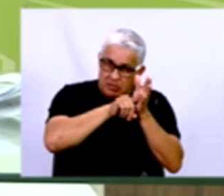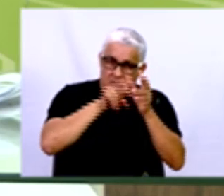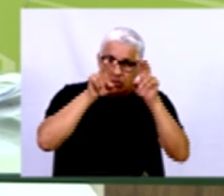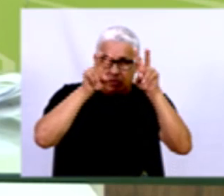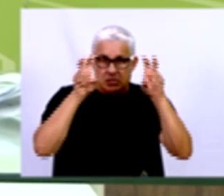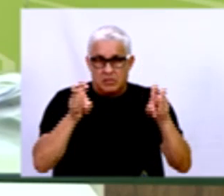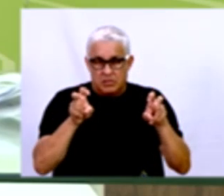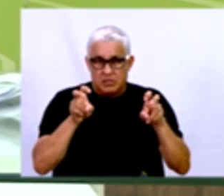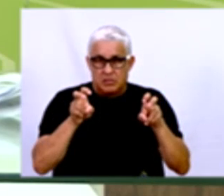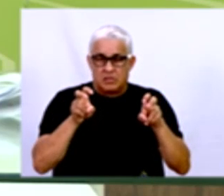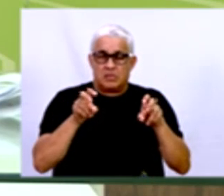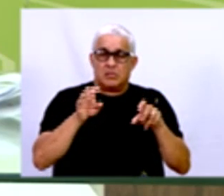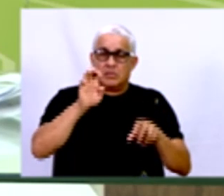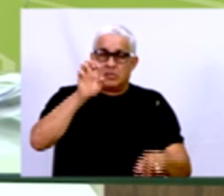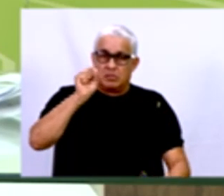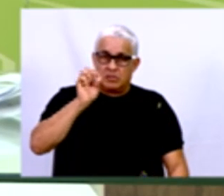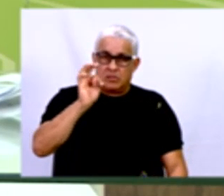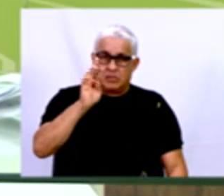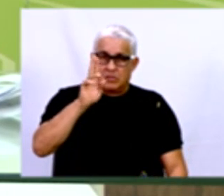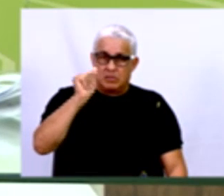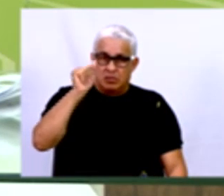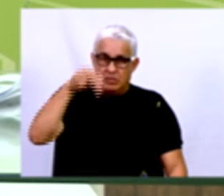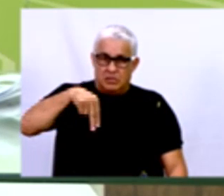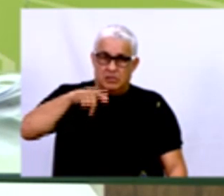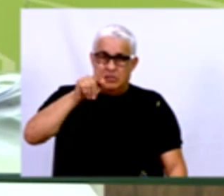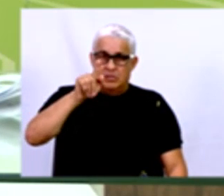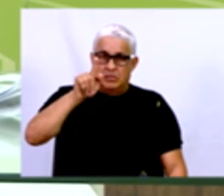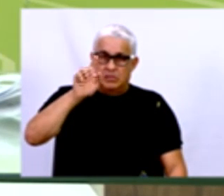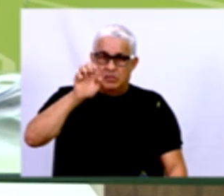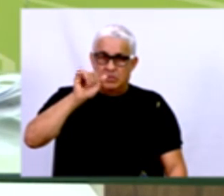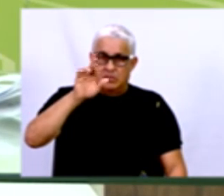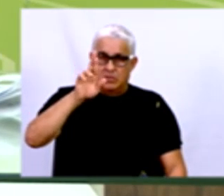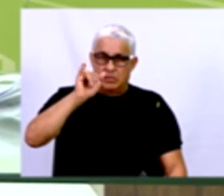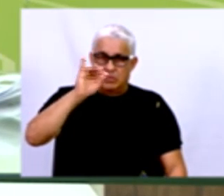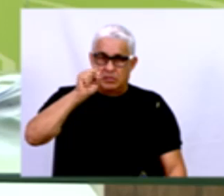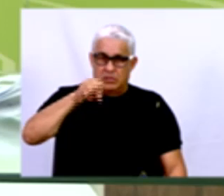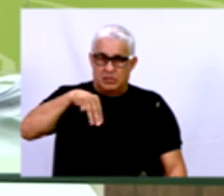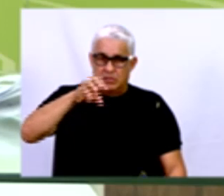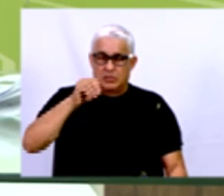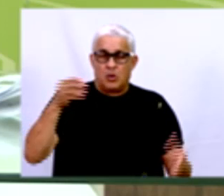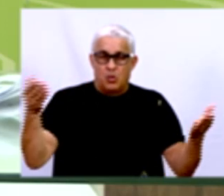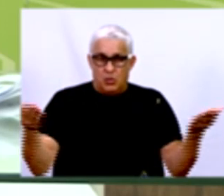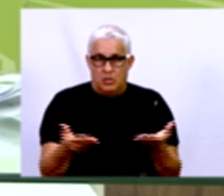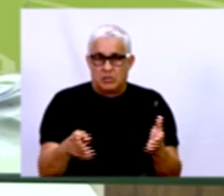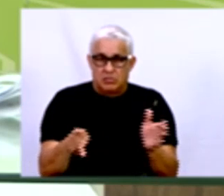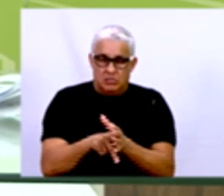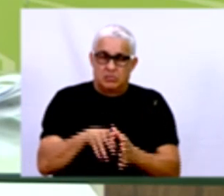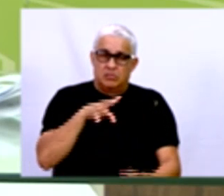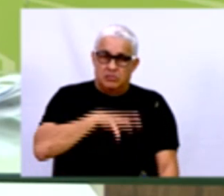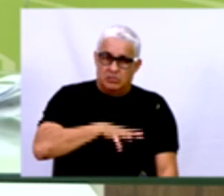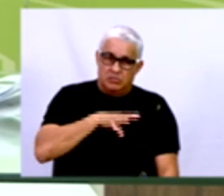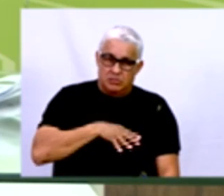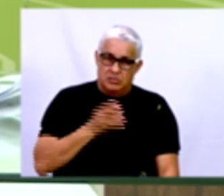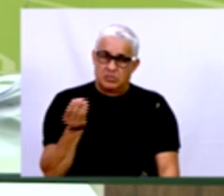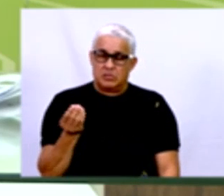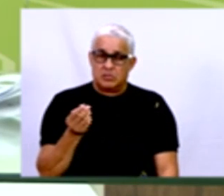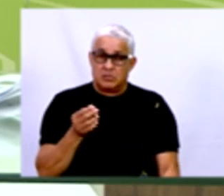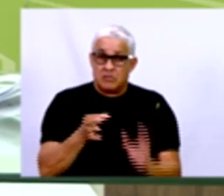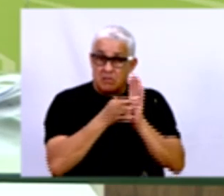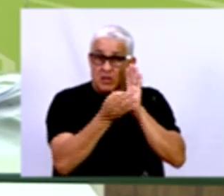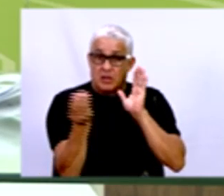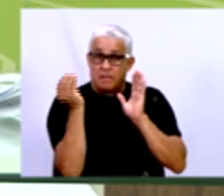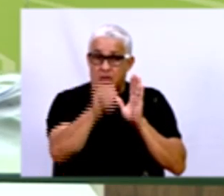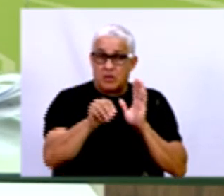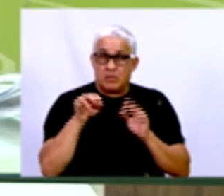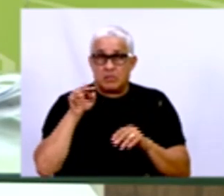os estrangeirismos, né, que fazem parte, hoje em dia, da língua portuguesa e dê a sua opinião lá no ambiente virtual,